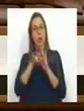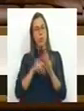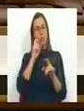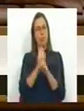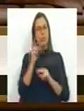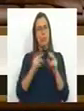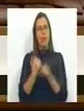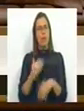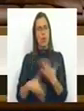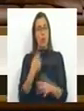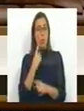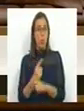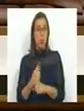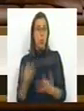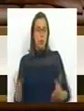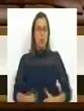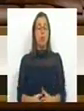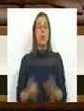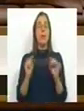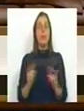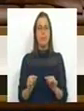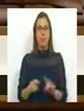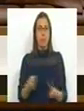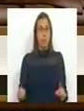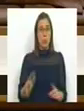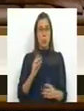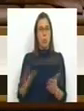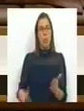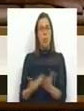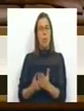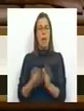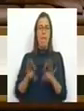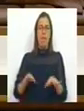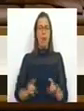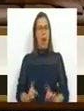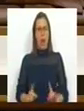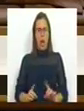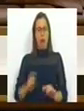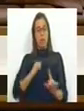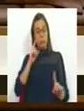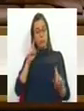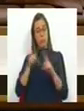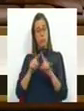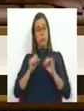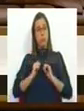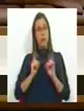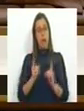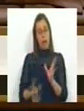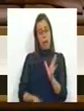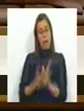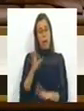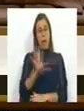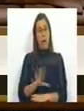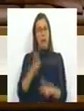e fiscalizar o funcionamento dos mesmos. Esta não é uma proposta fechada. Os nossos propósitos visam criar